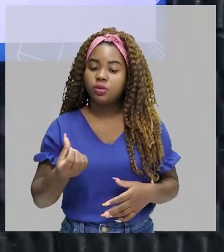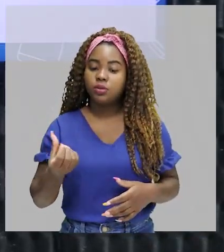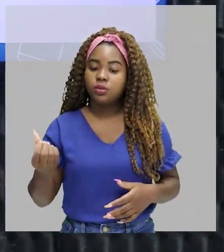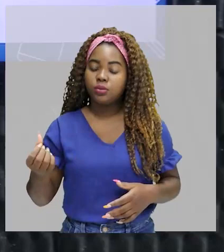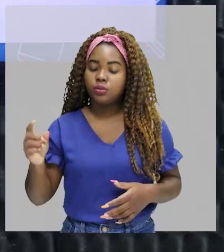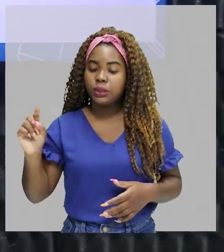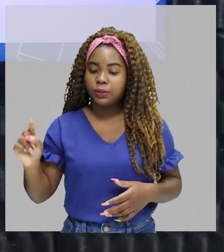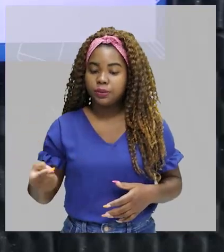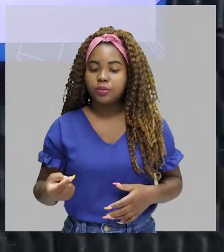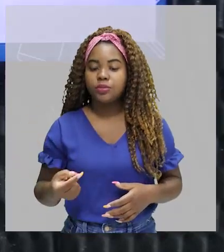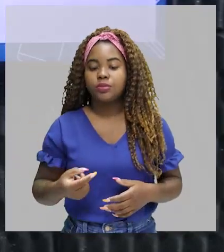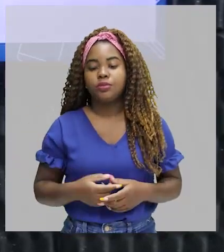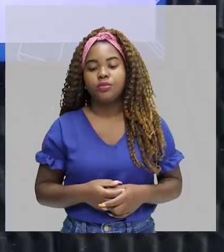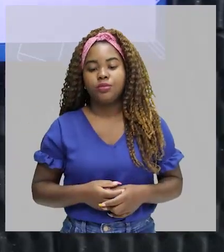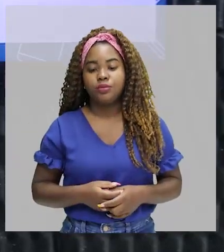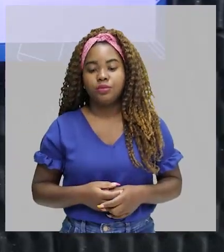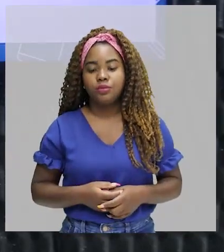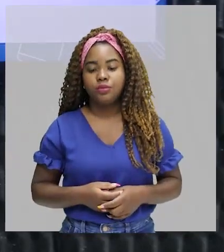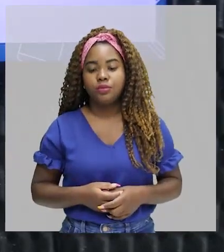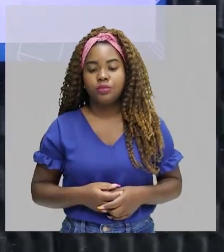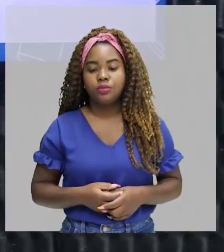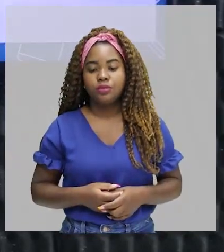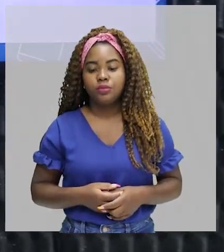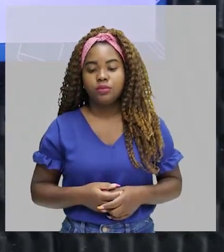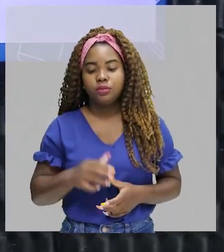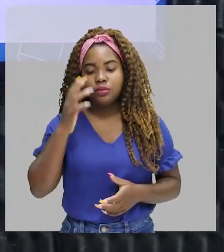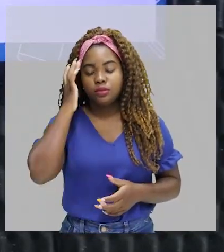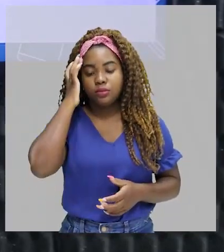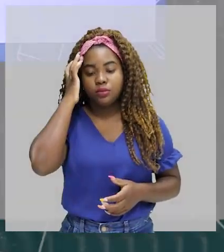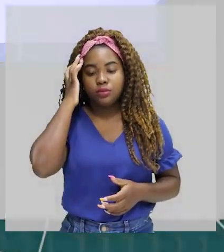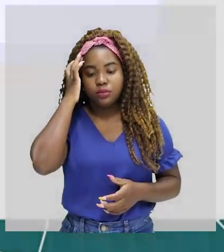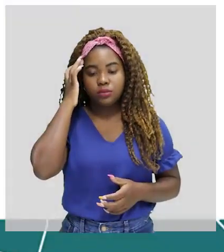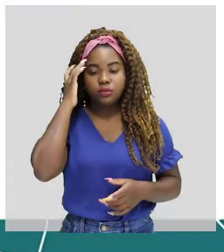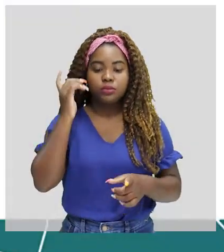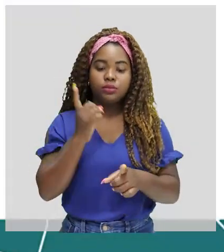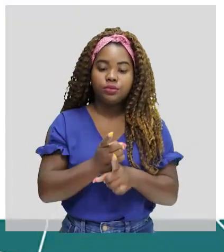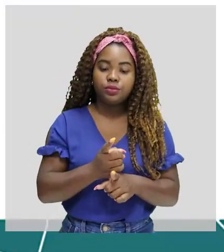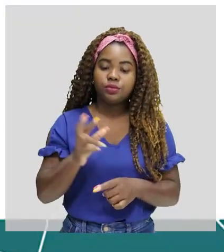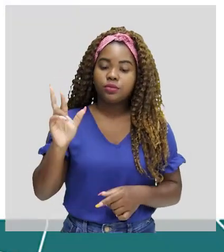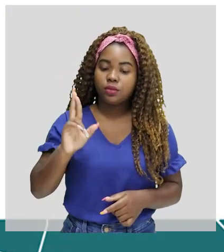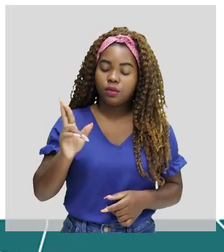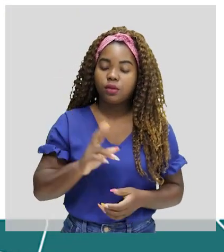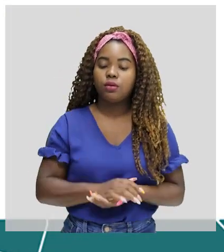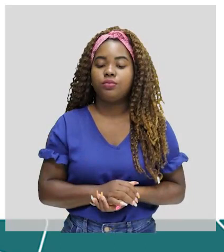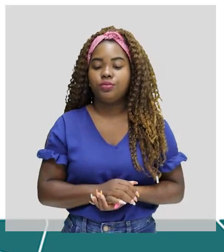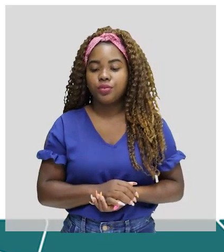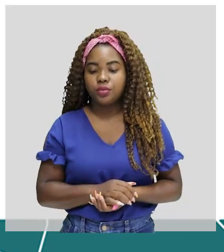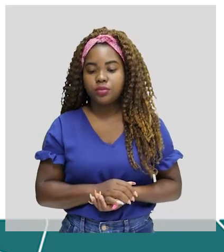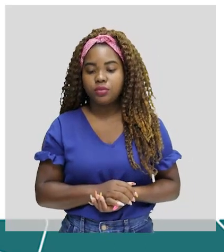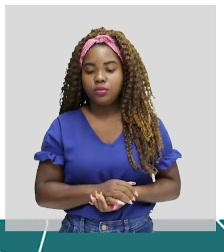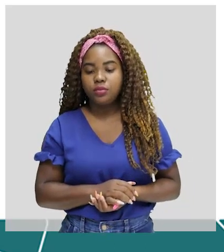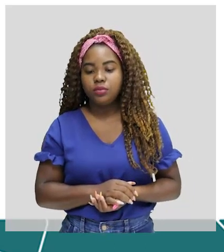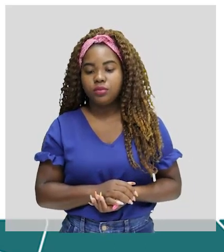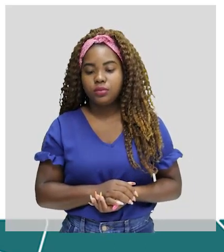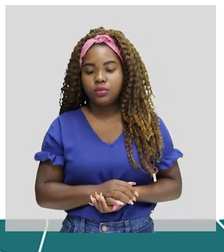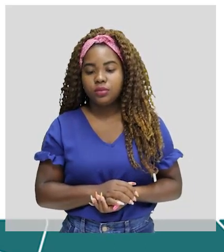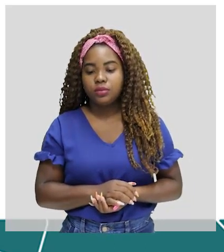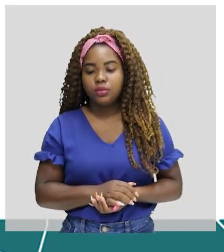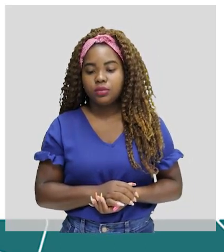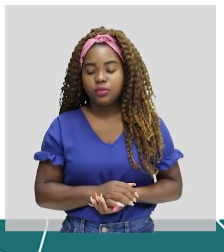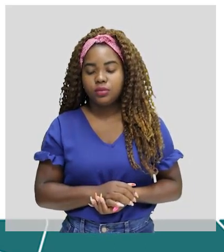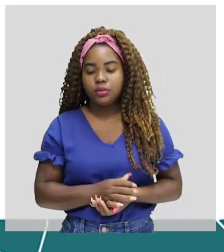mil. E isso é igual a 11R. Meu objetivo não é descobrir a razão? Eu encontro a razão quando eu fizer a divisão